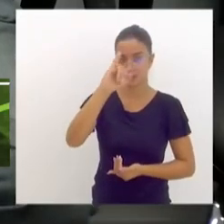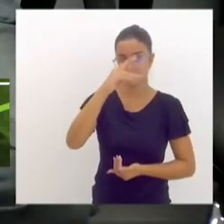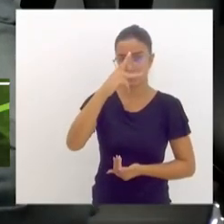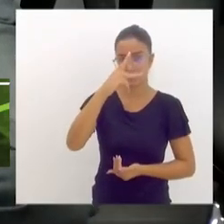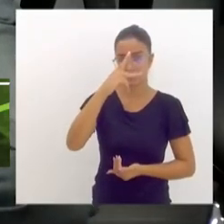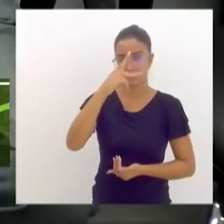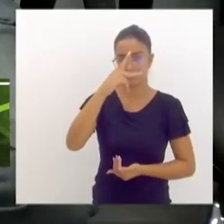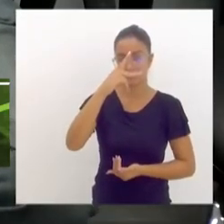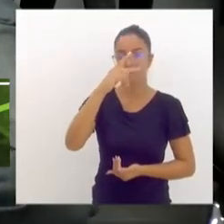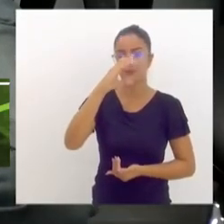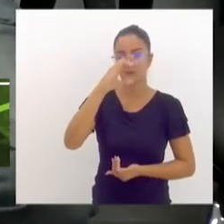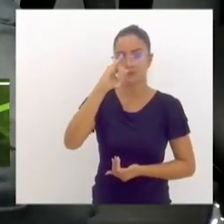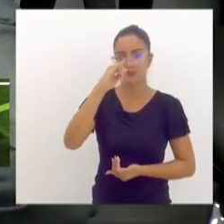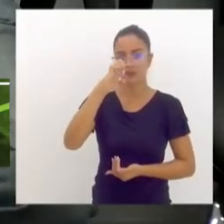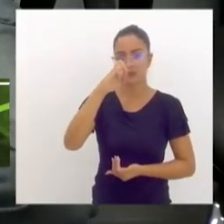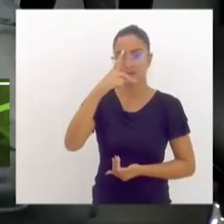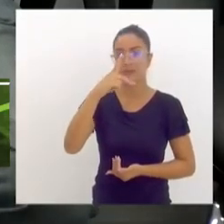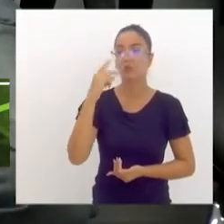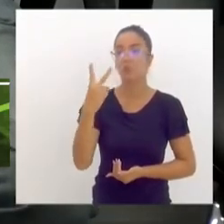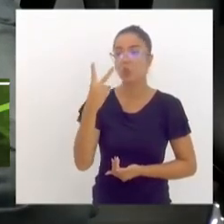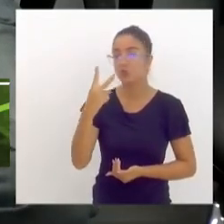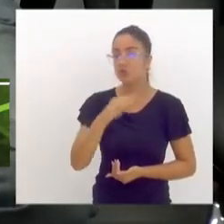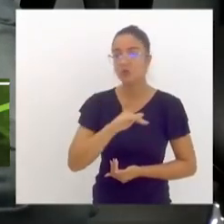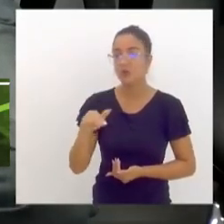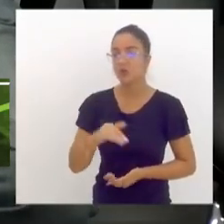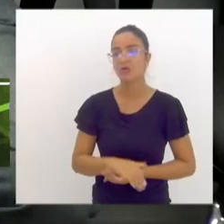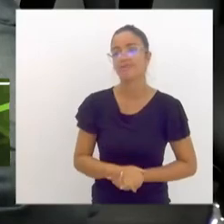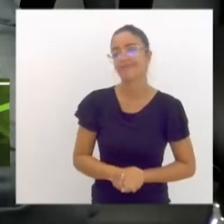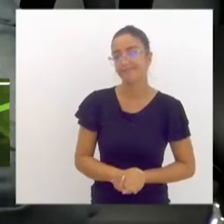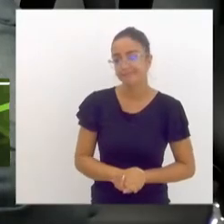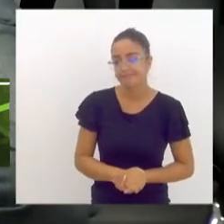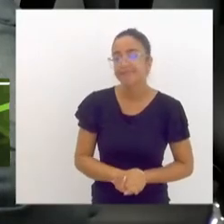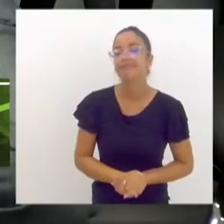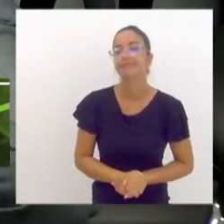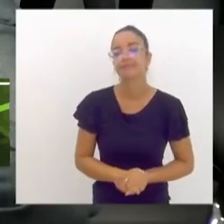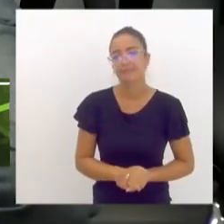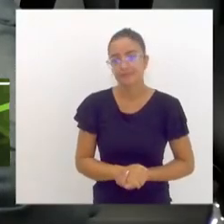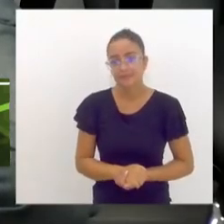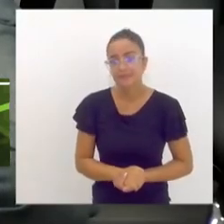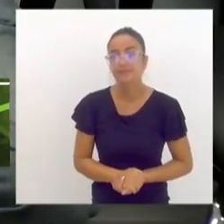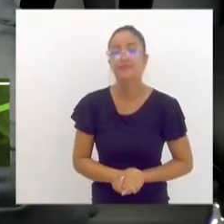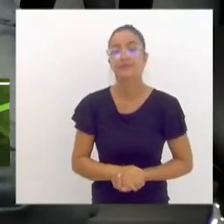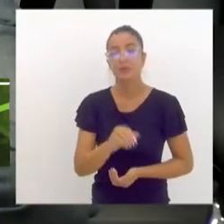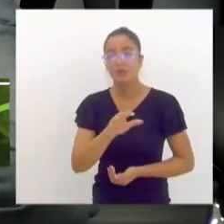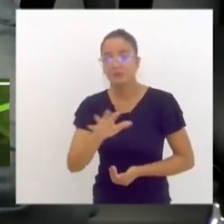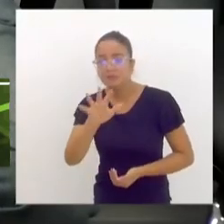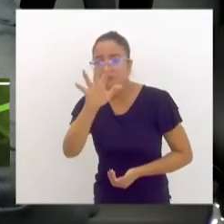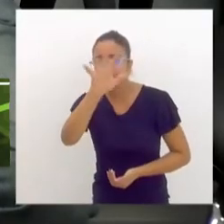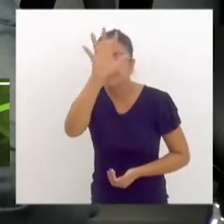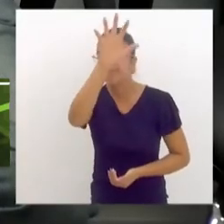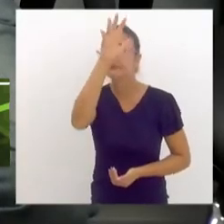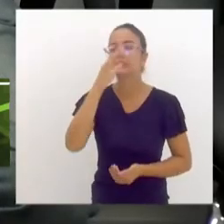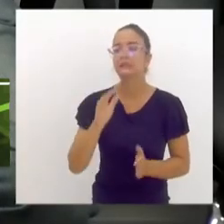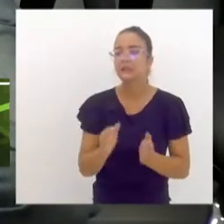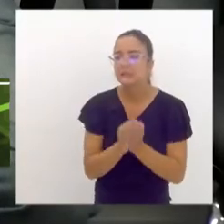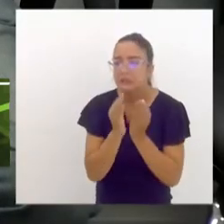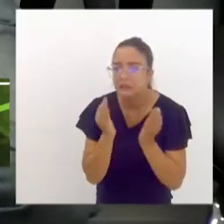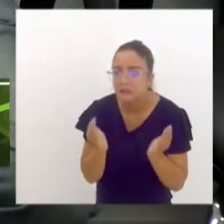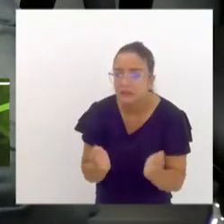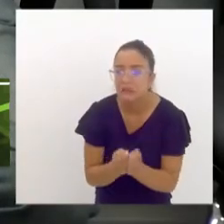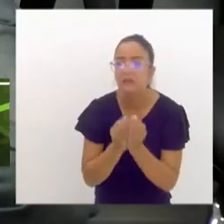em comunidades que atende uma periferia extremamente carente e